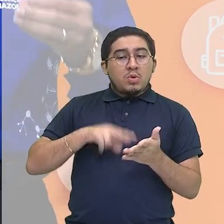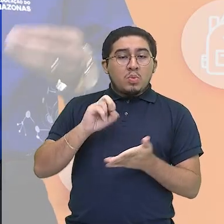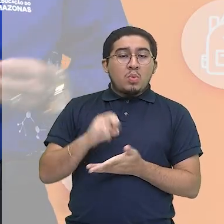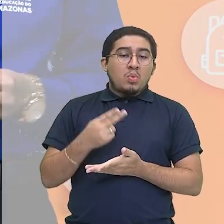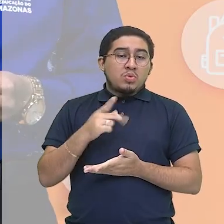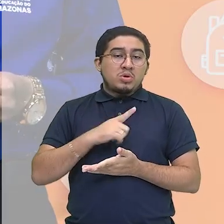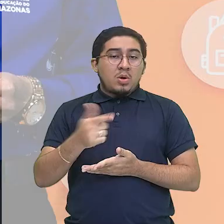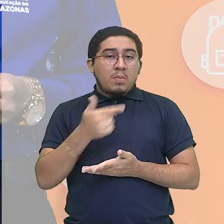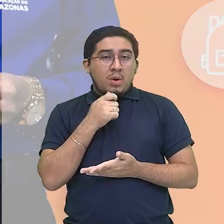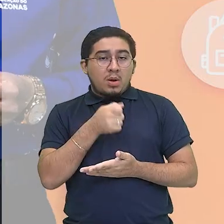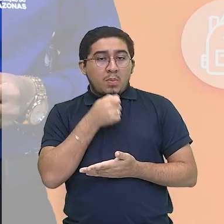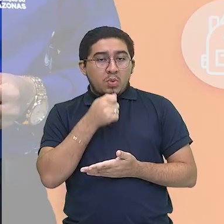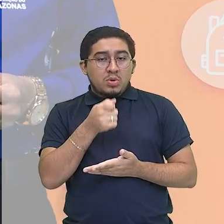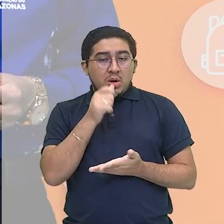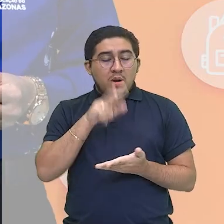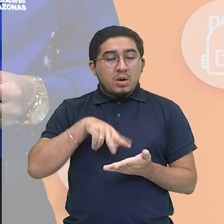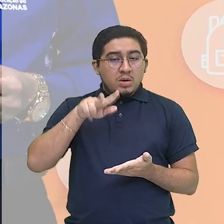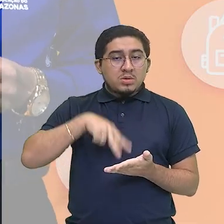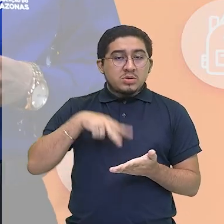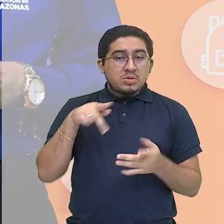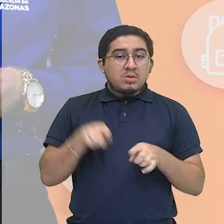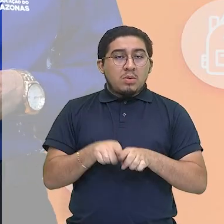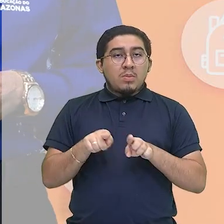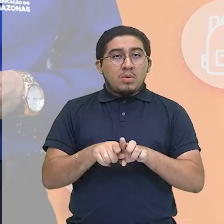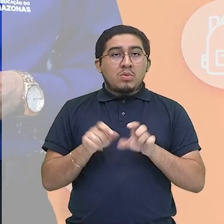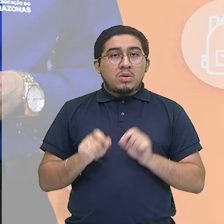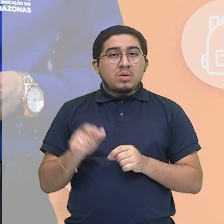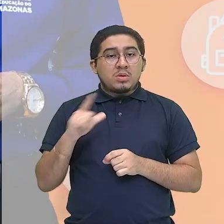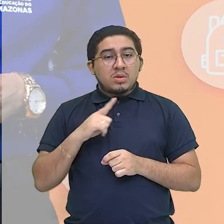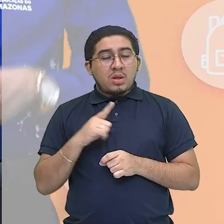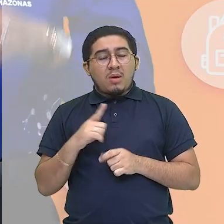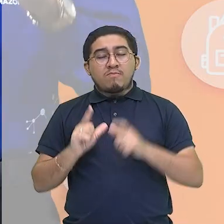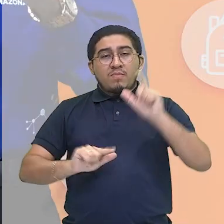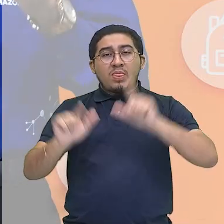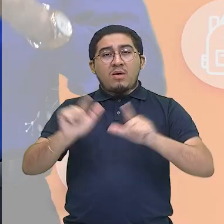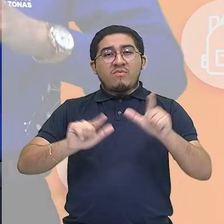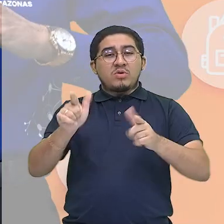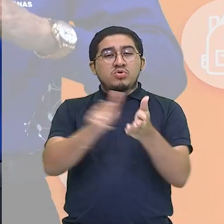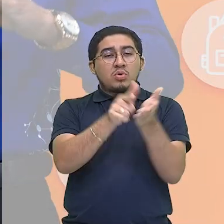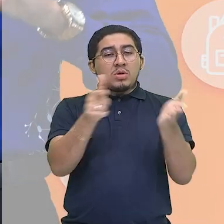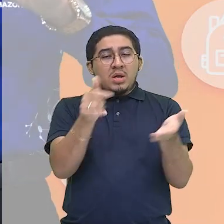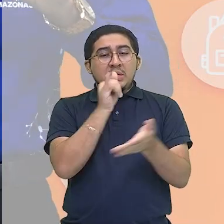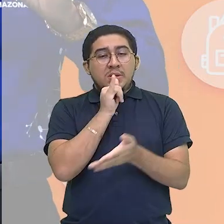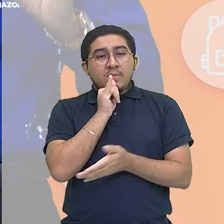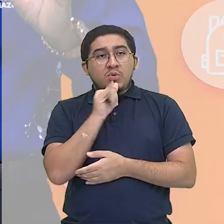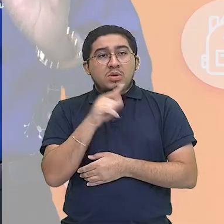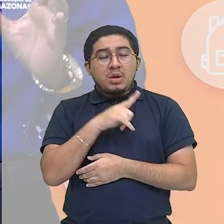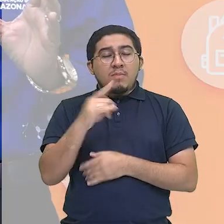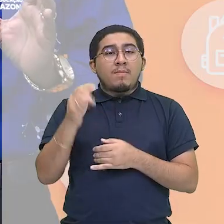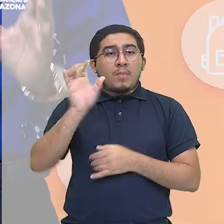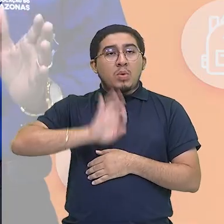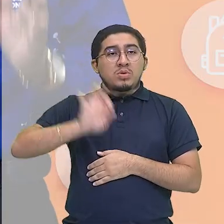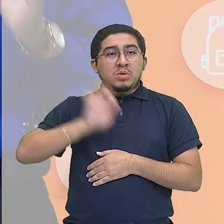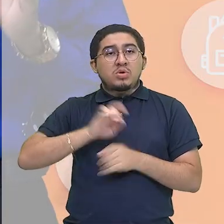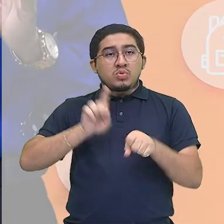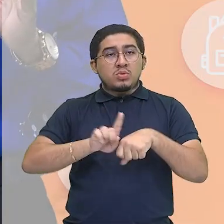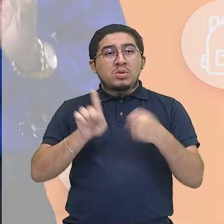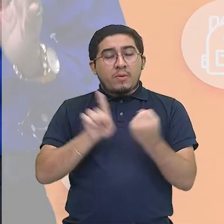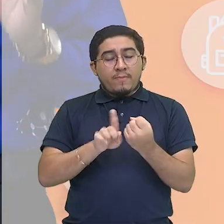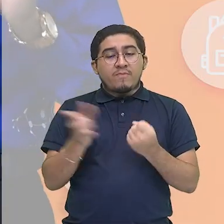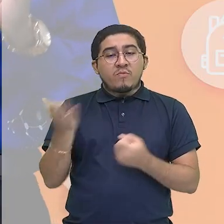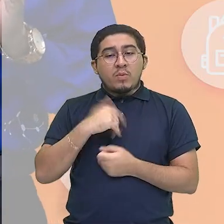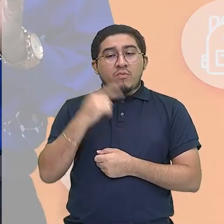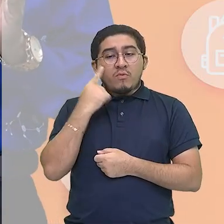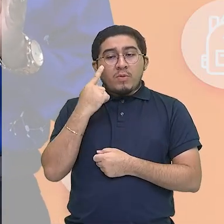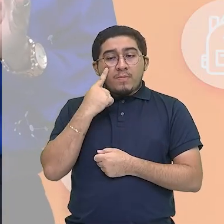uma reportagem, ao ouvir um noticiário na TV, quando fala de dados sociais. Vamos